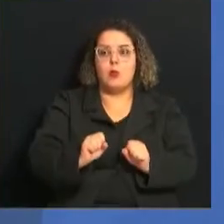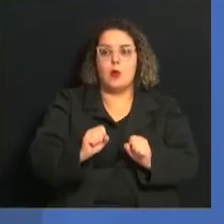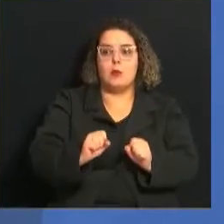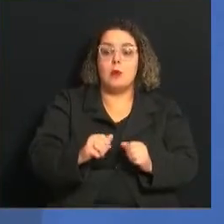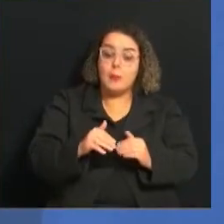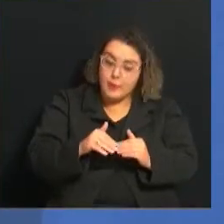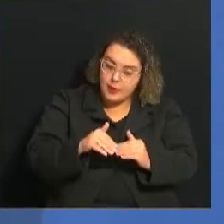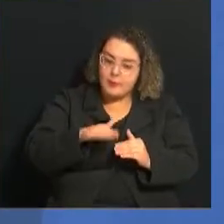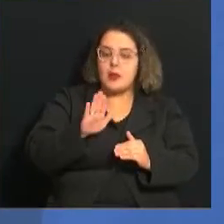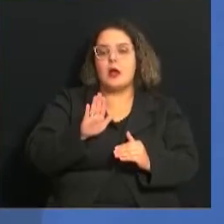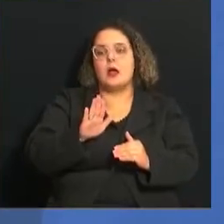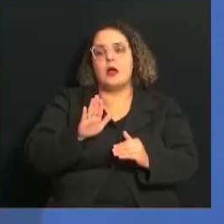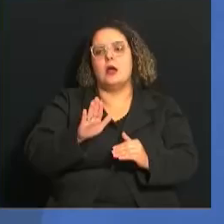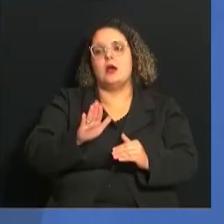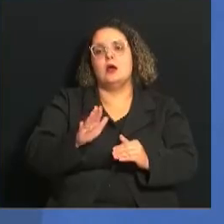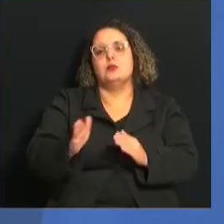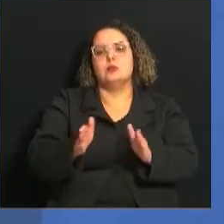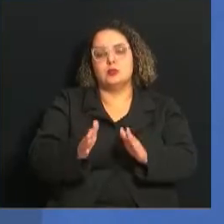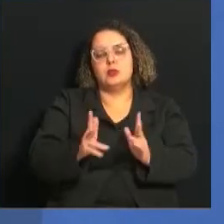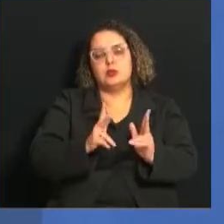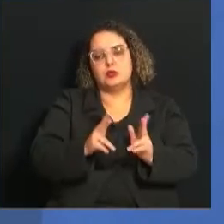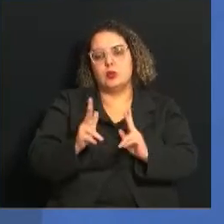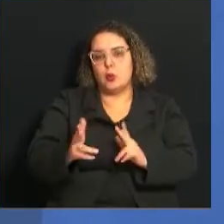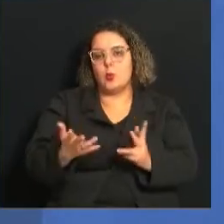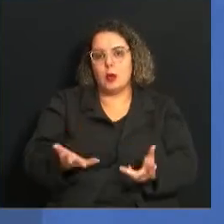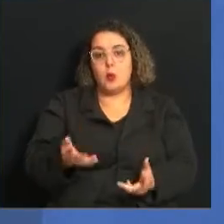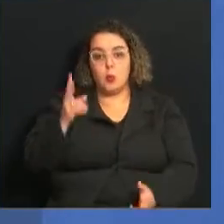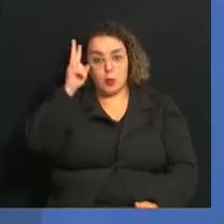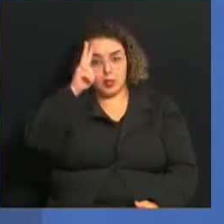prorrogada pelo mesmo período. A gente lembra como